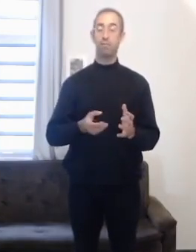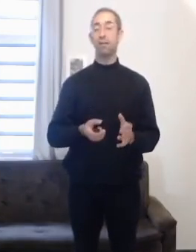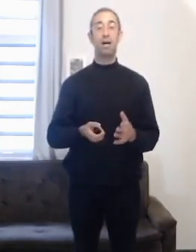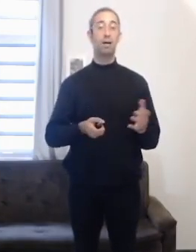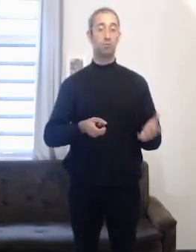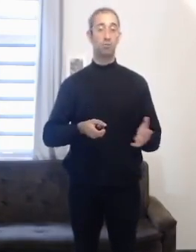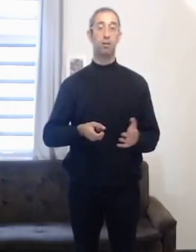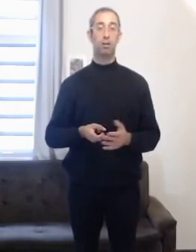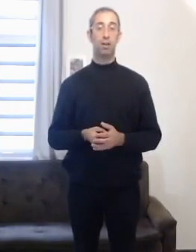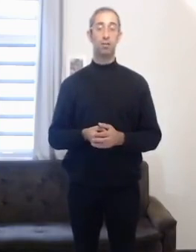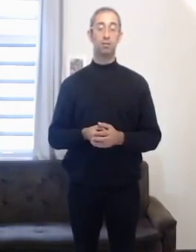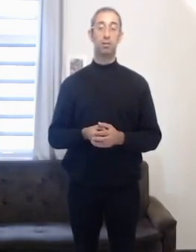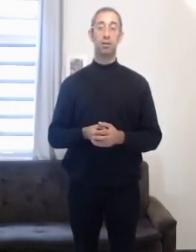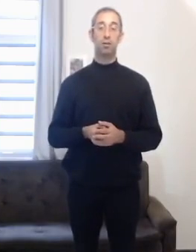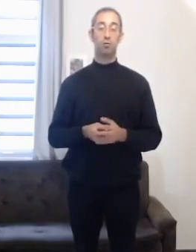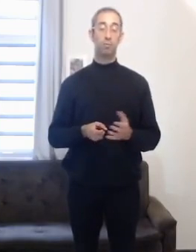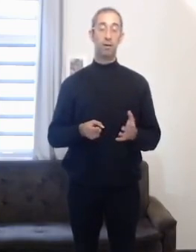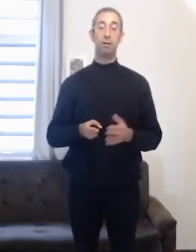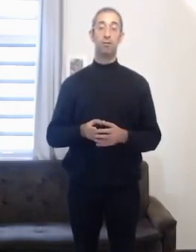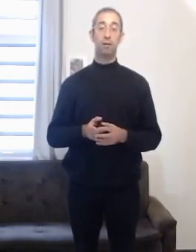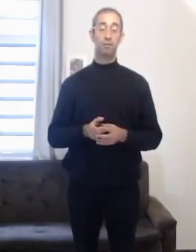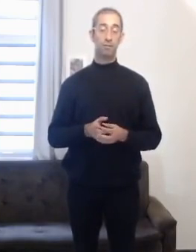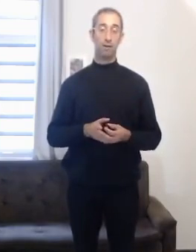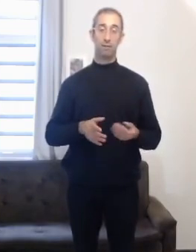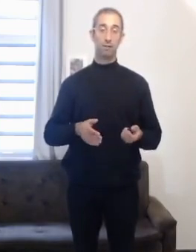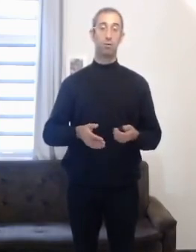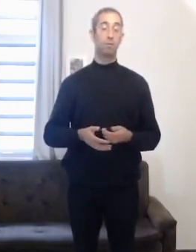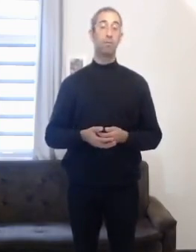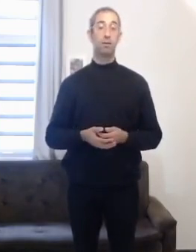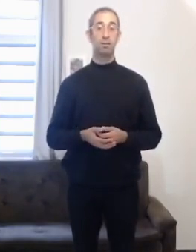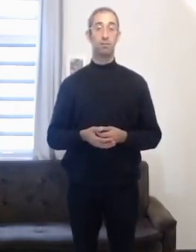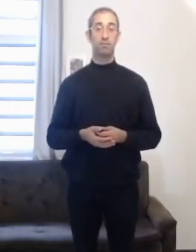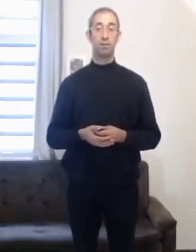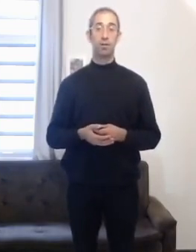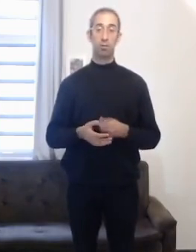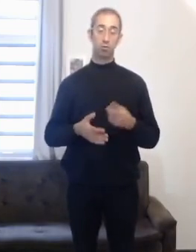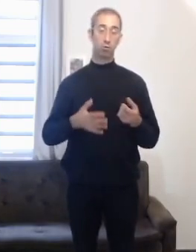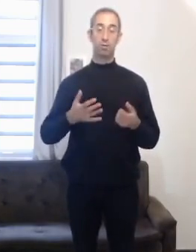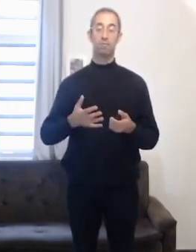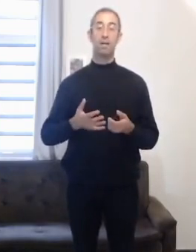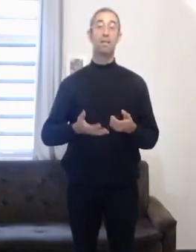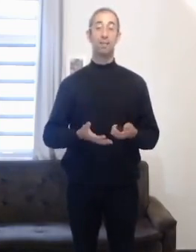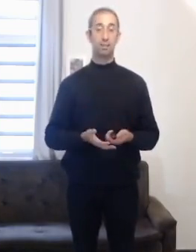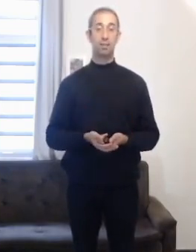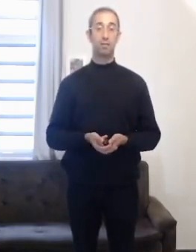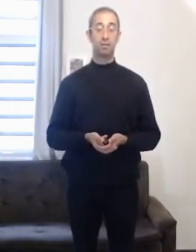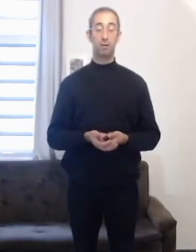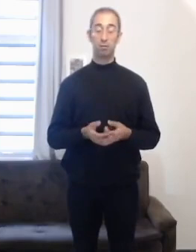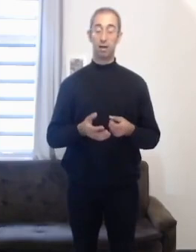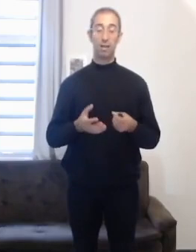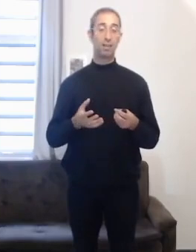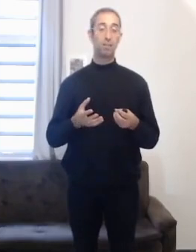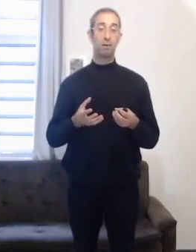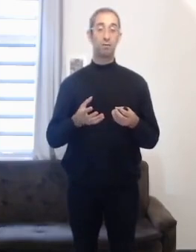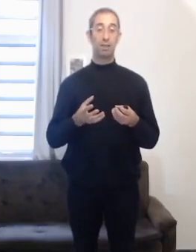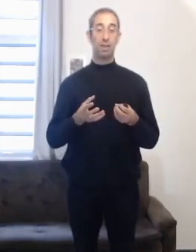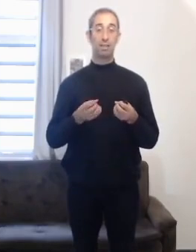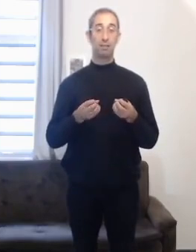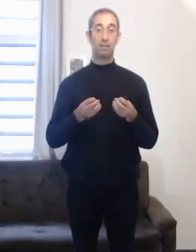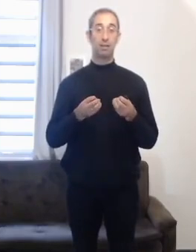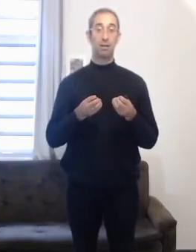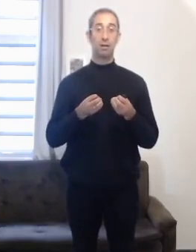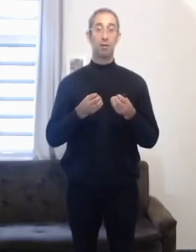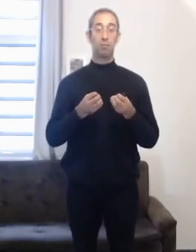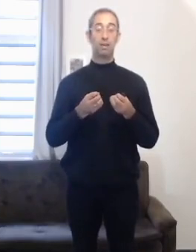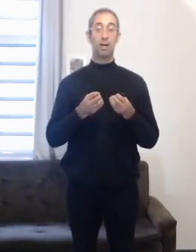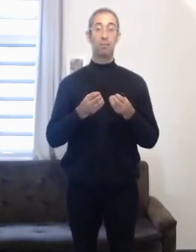contexto determinado, né, de urbano, e aí você vai fazer a sua proposta. Então, são duas maneiras, né, de fazer a pergunta. A ideia da pergunta é que ela é